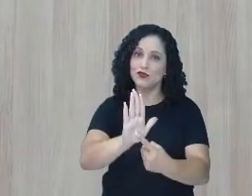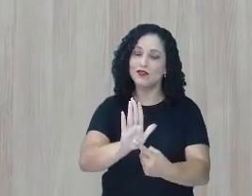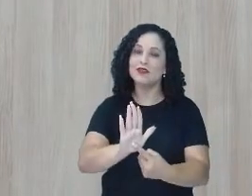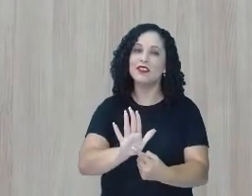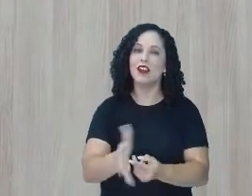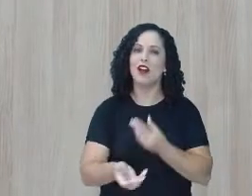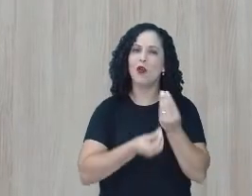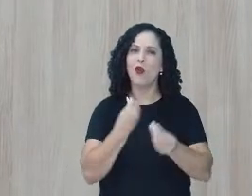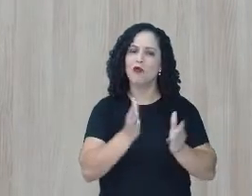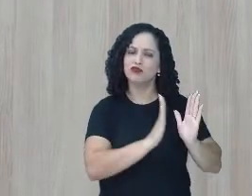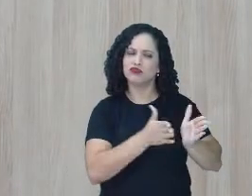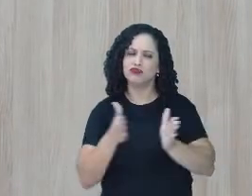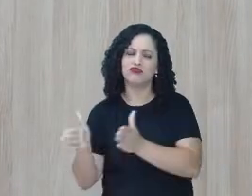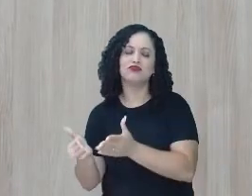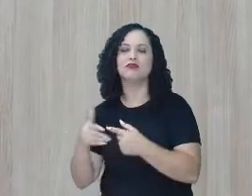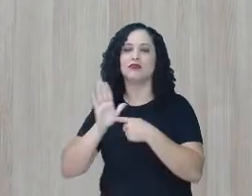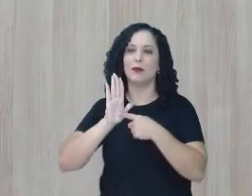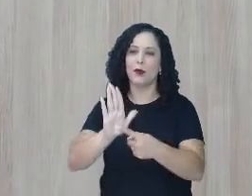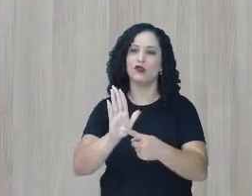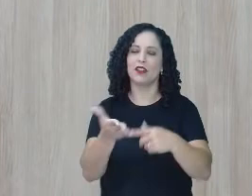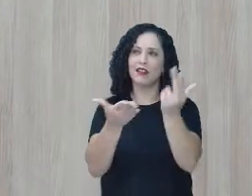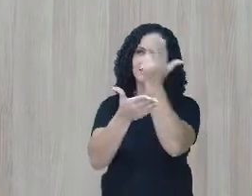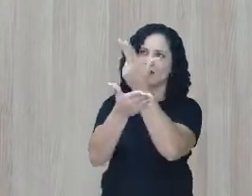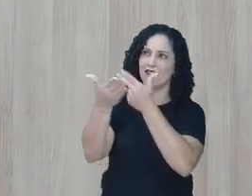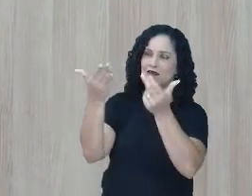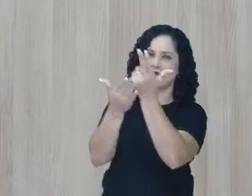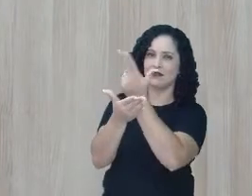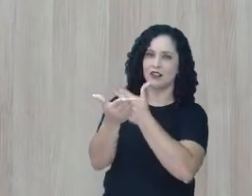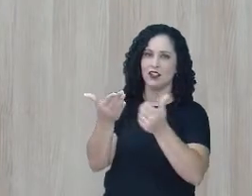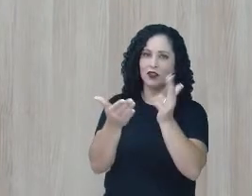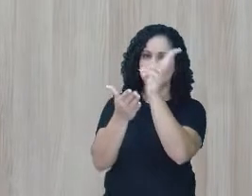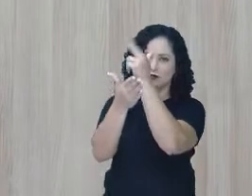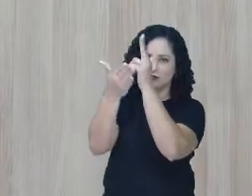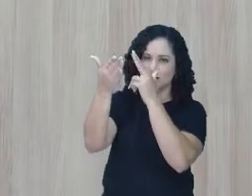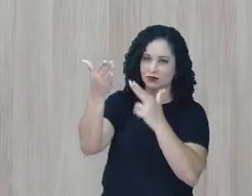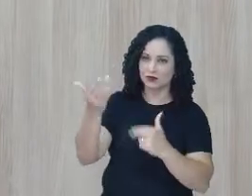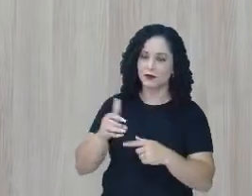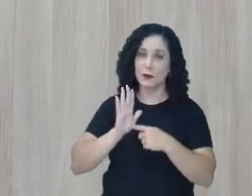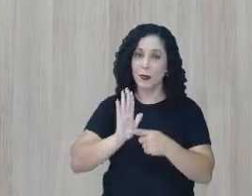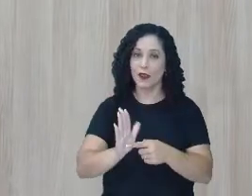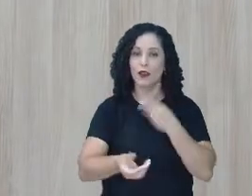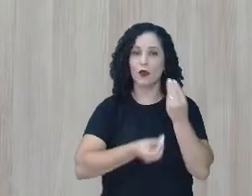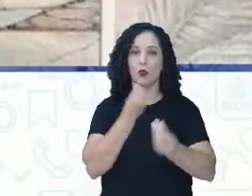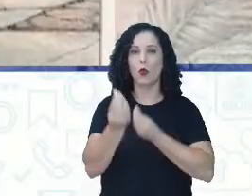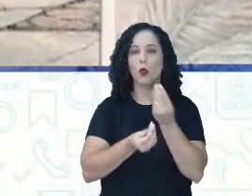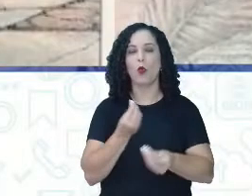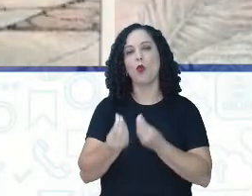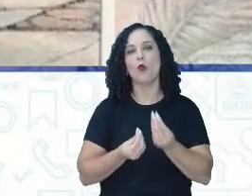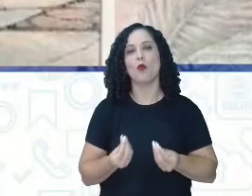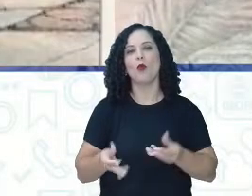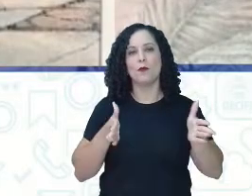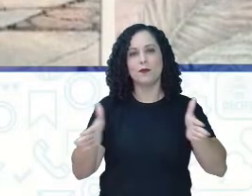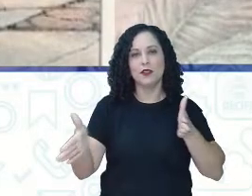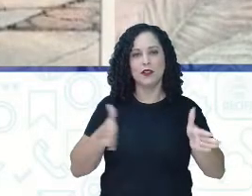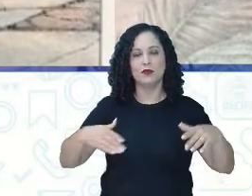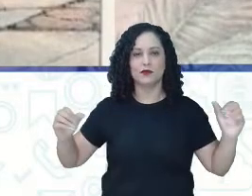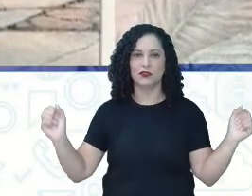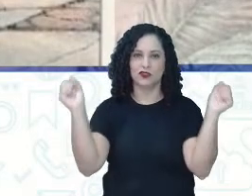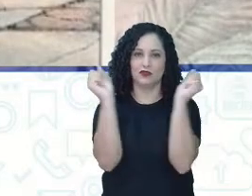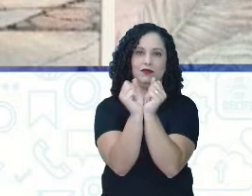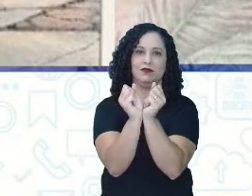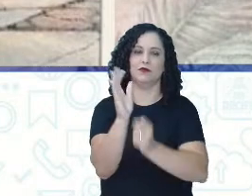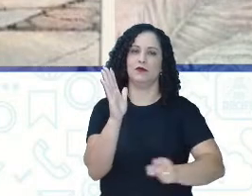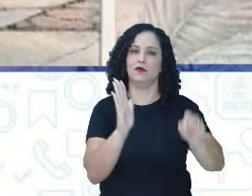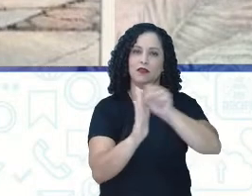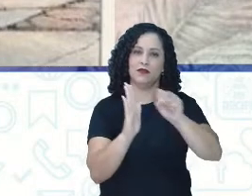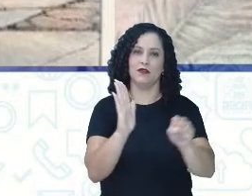né, continuando mostrando essas pinturas, tá certo? Que representam bem um pouco desse cenário da escravidão nos séculos